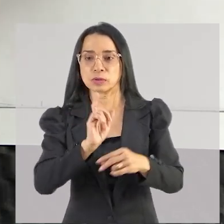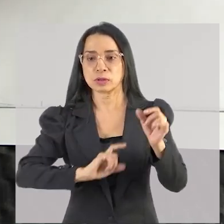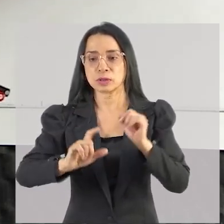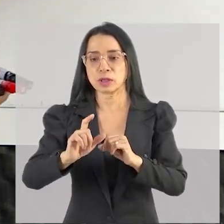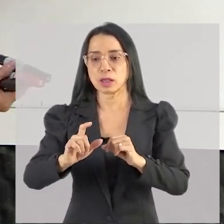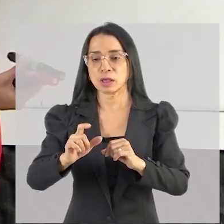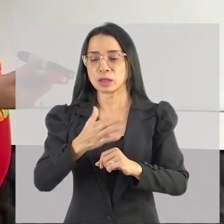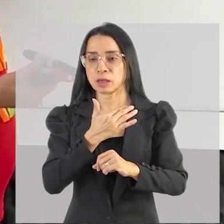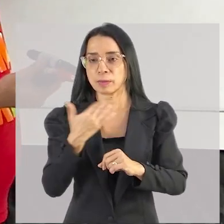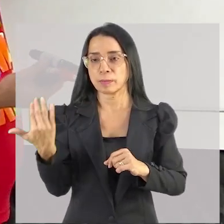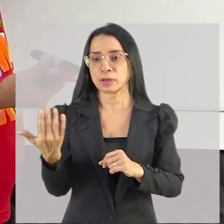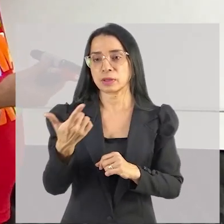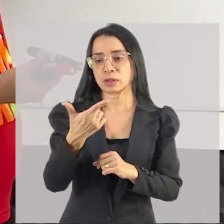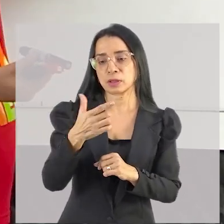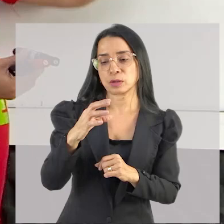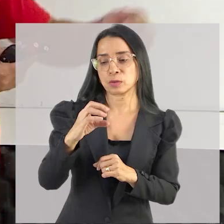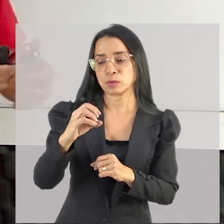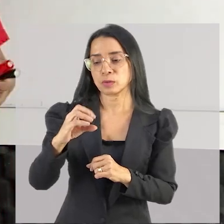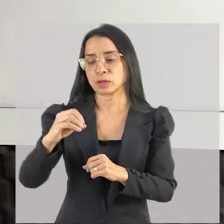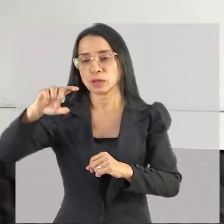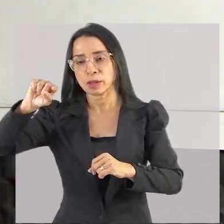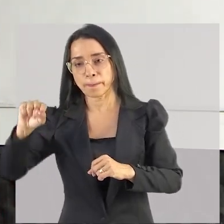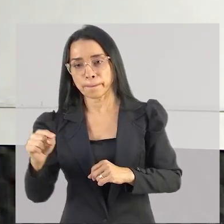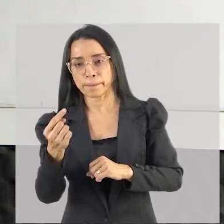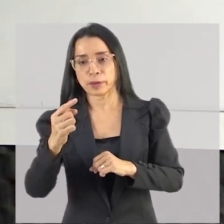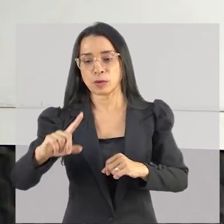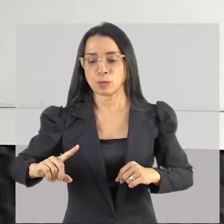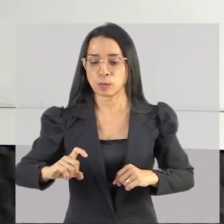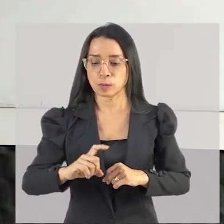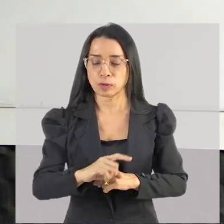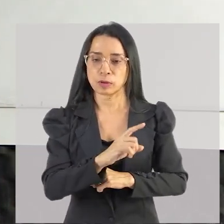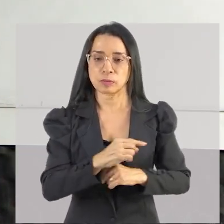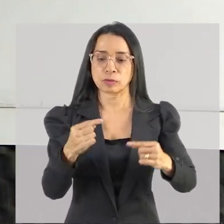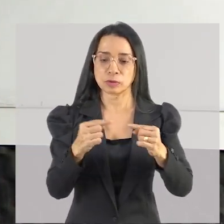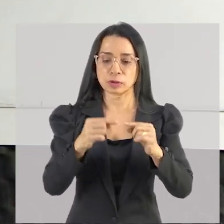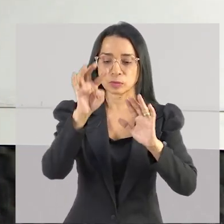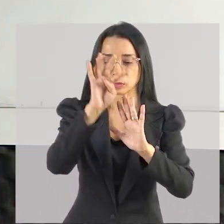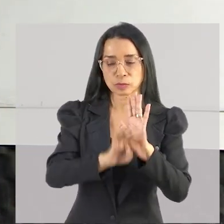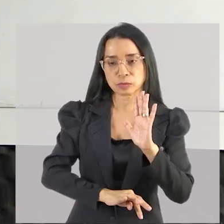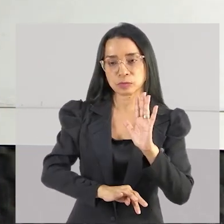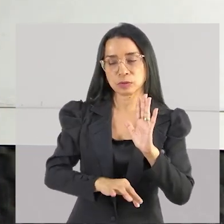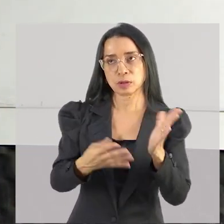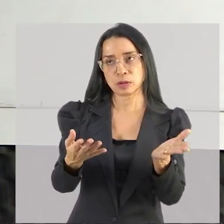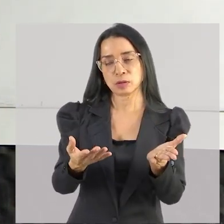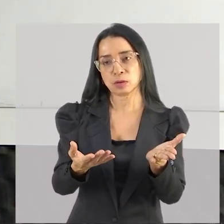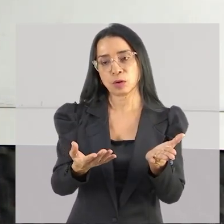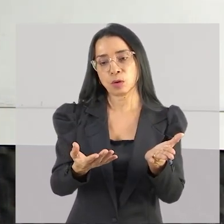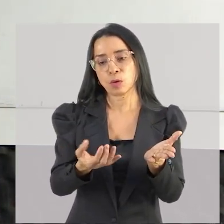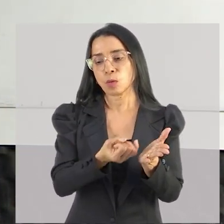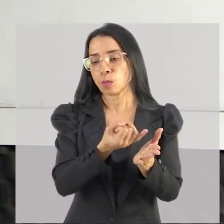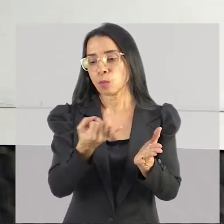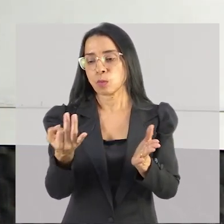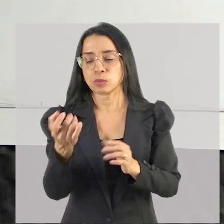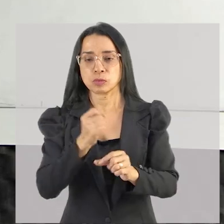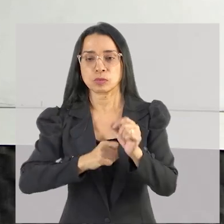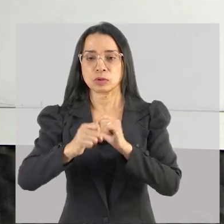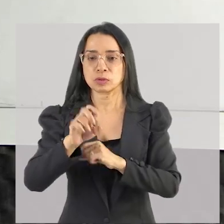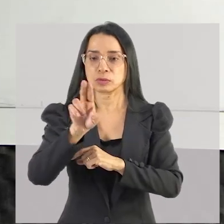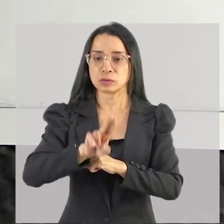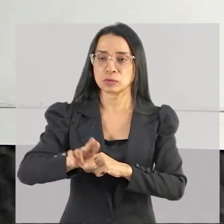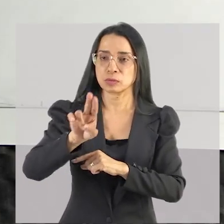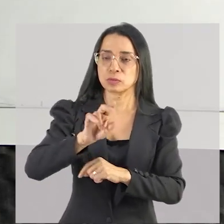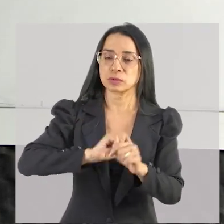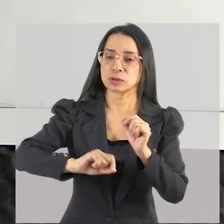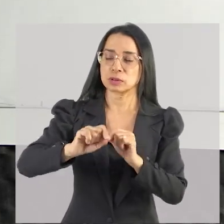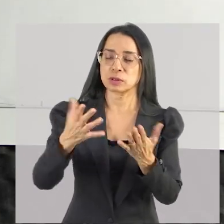exterminar quantas? 200 mil larvas. E de acordo com o texto, quantos litros serão utilizados do produto